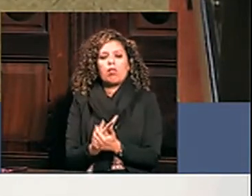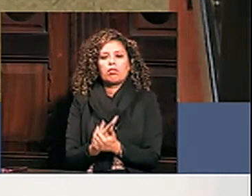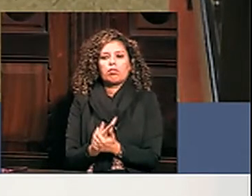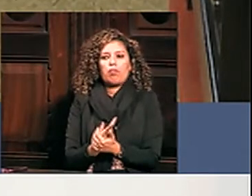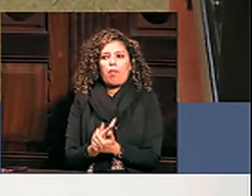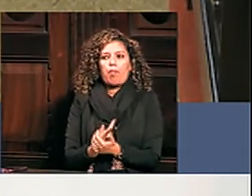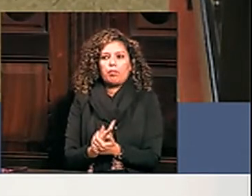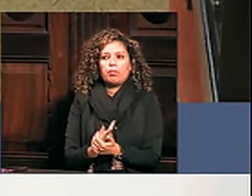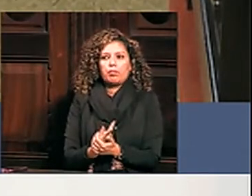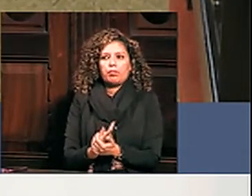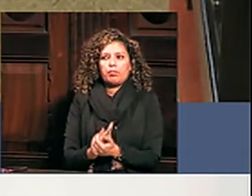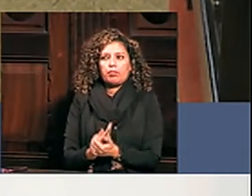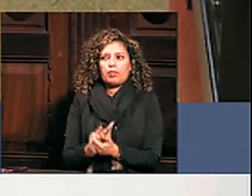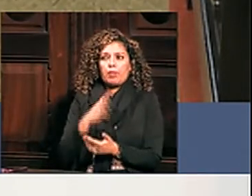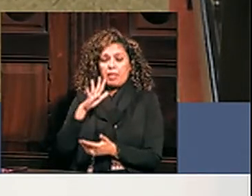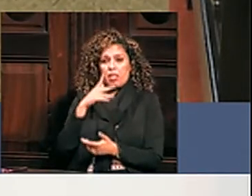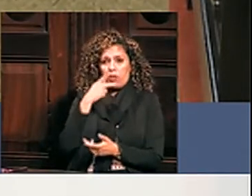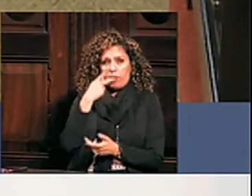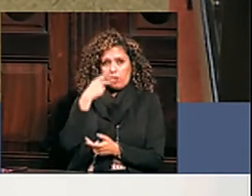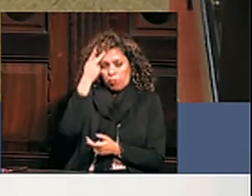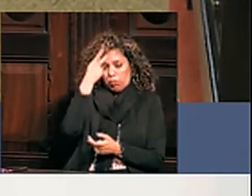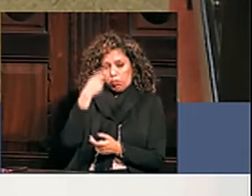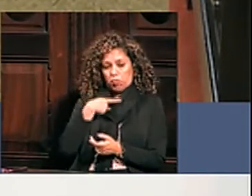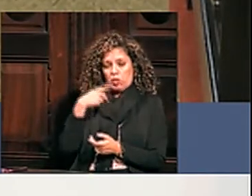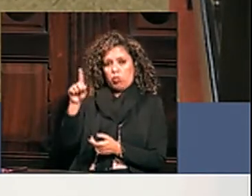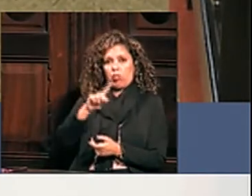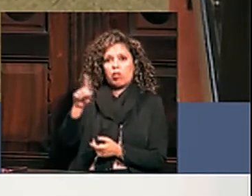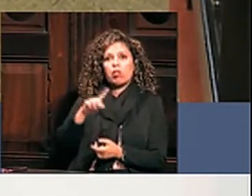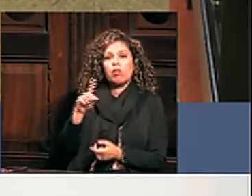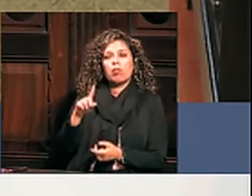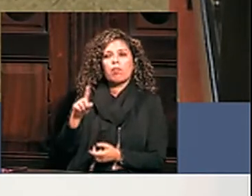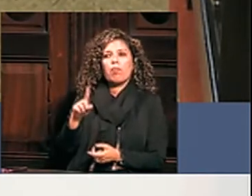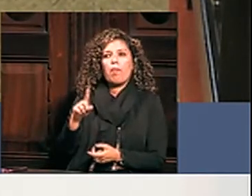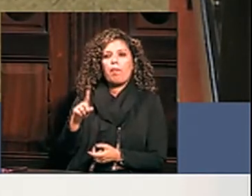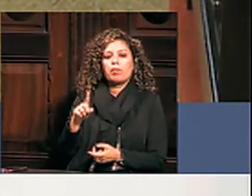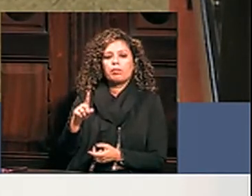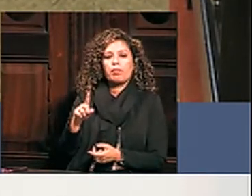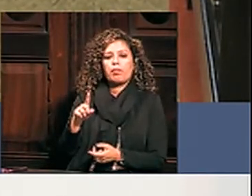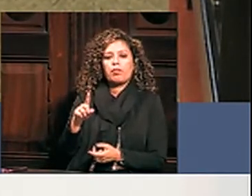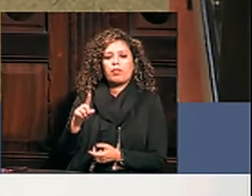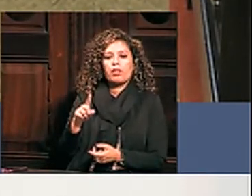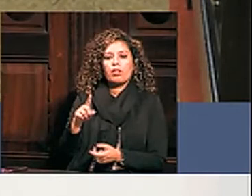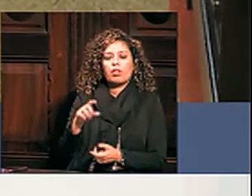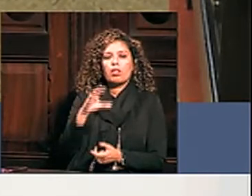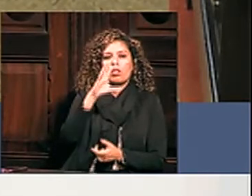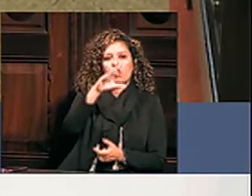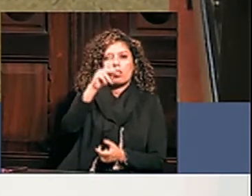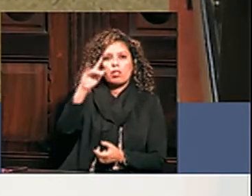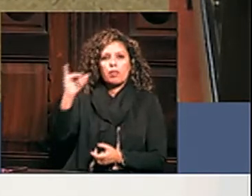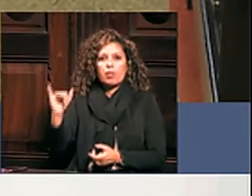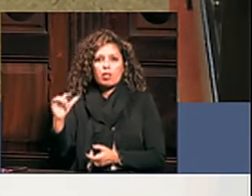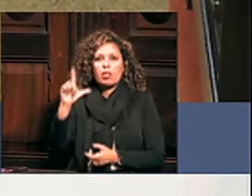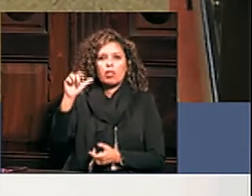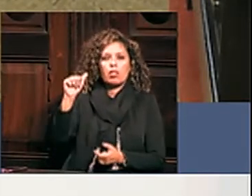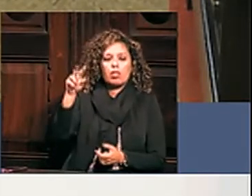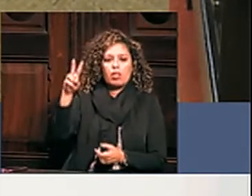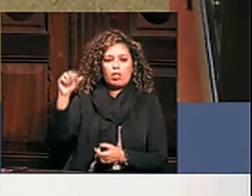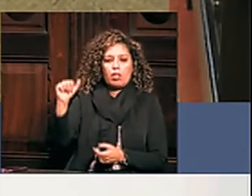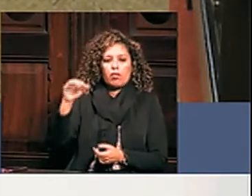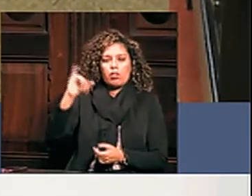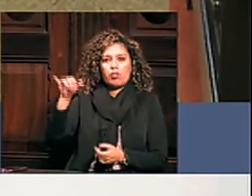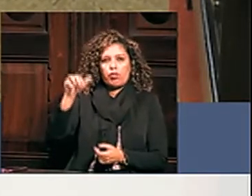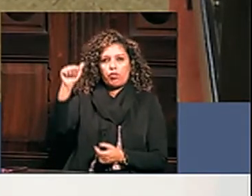diz não sou eu, é a Operação Lava Jato. Queria lembrar a Vossa